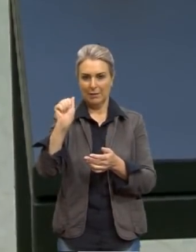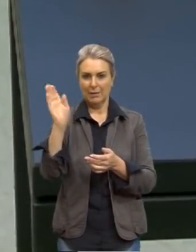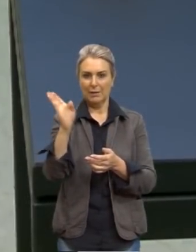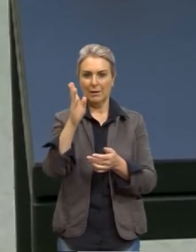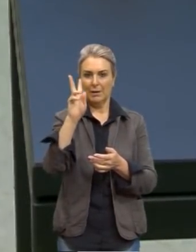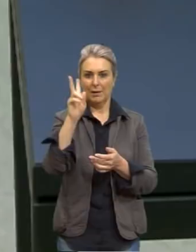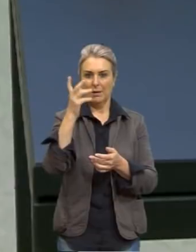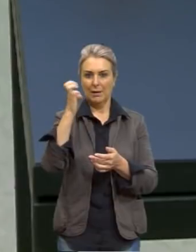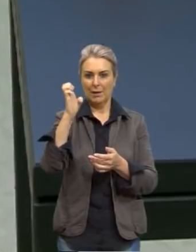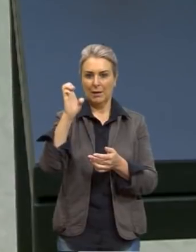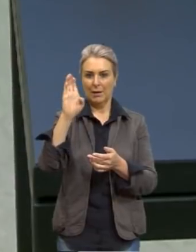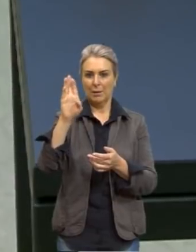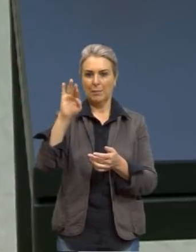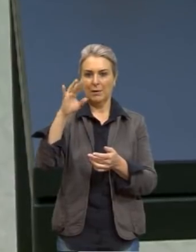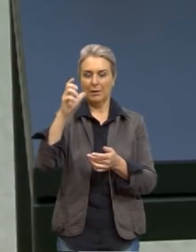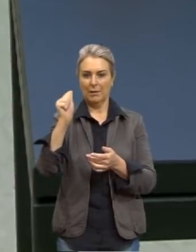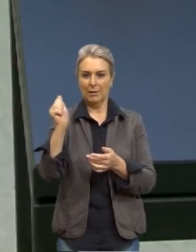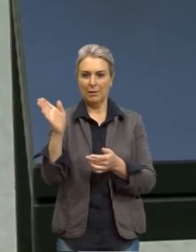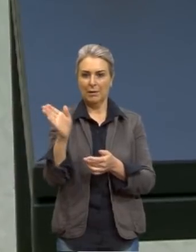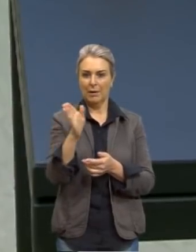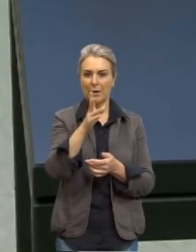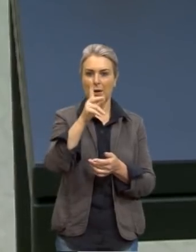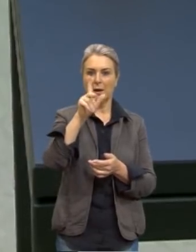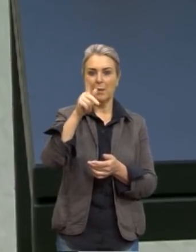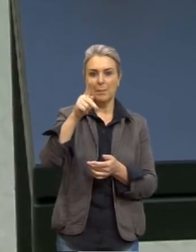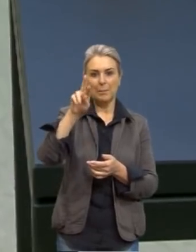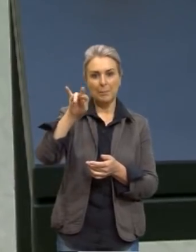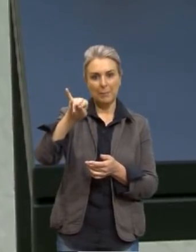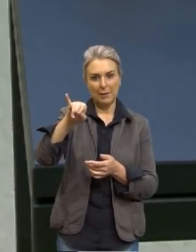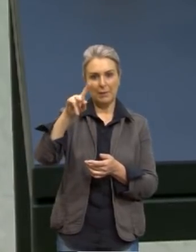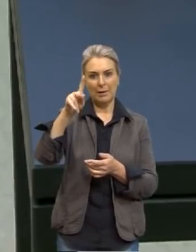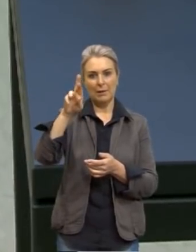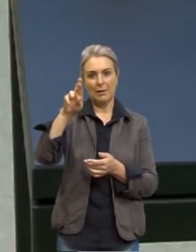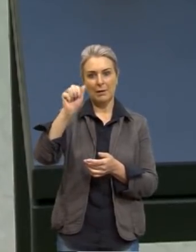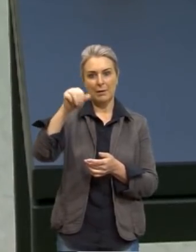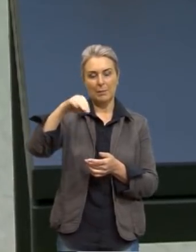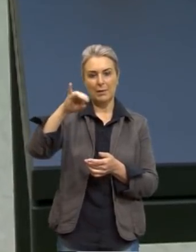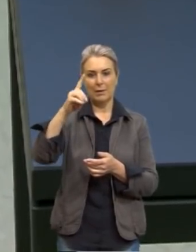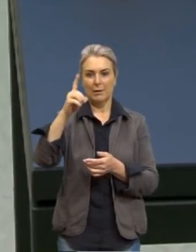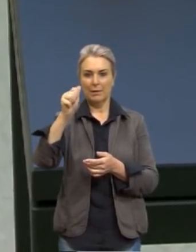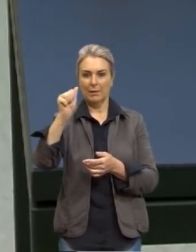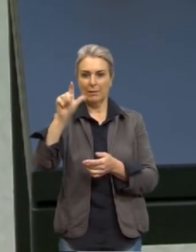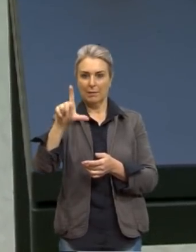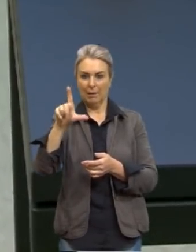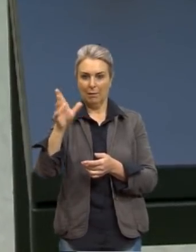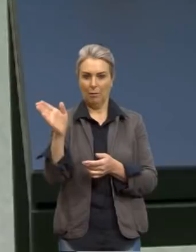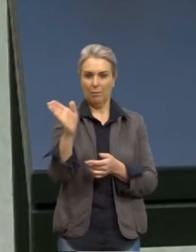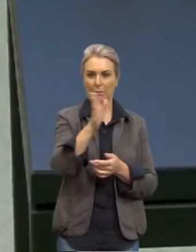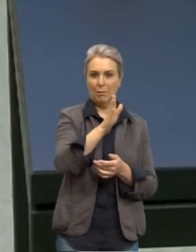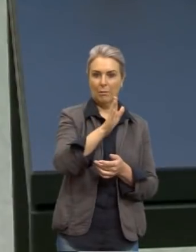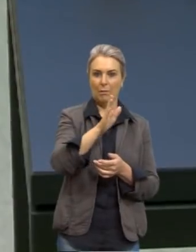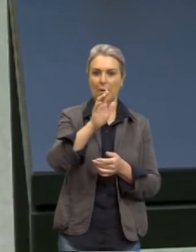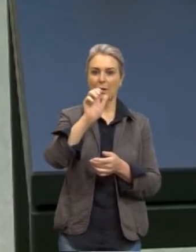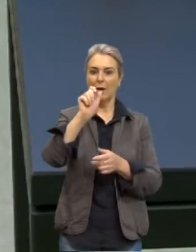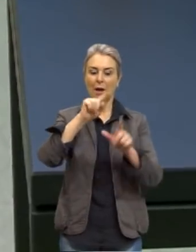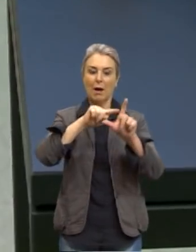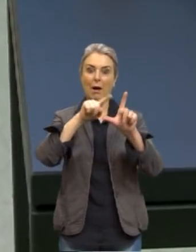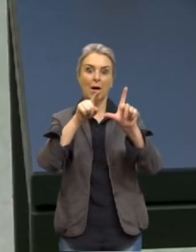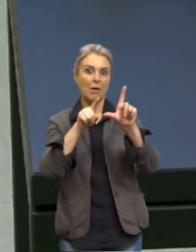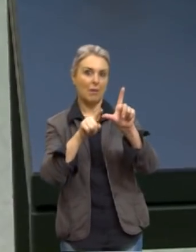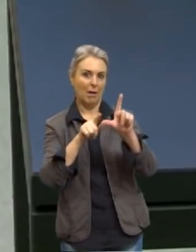é piramidal que é da amônia e angular que é da água